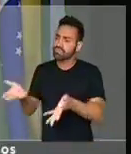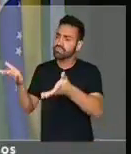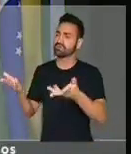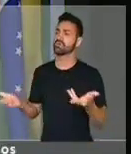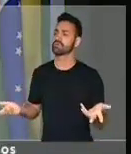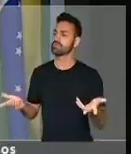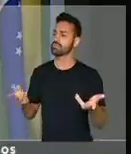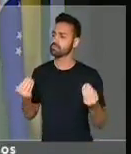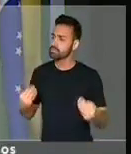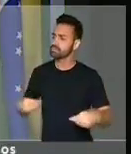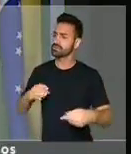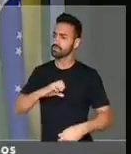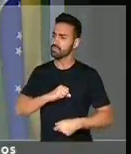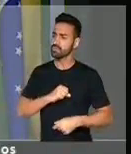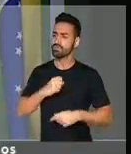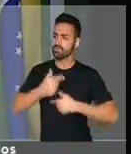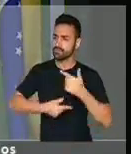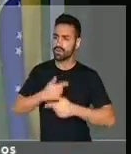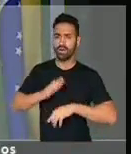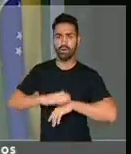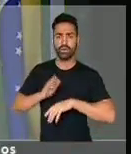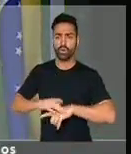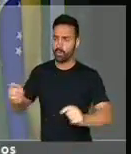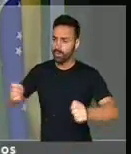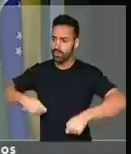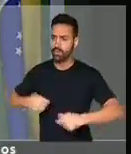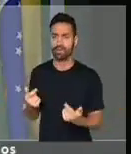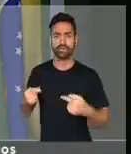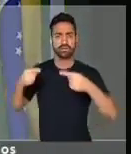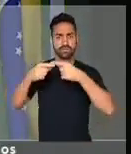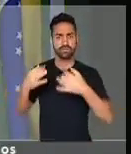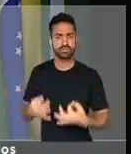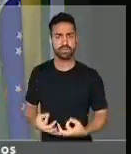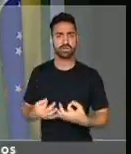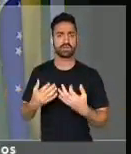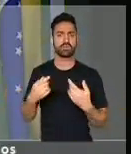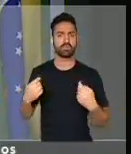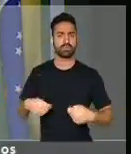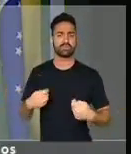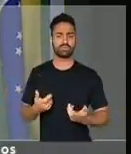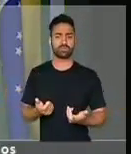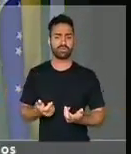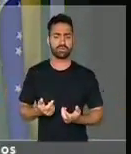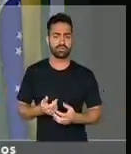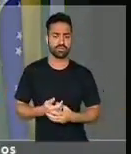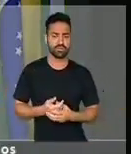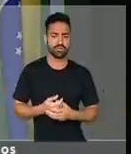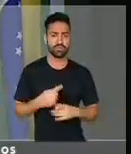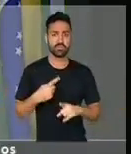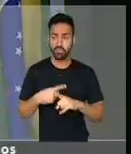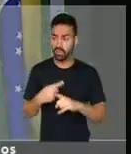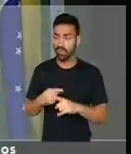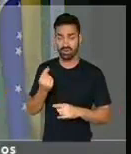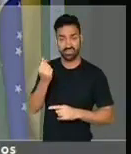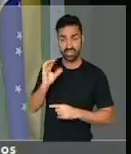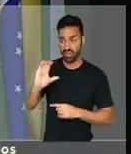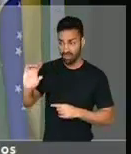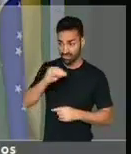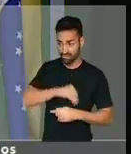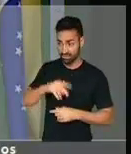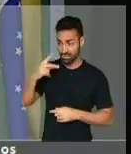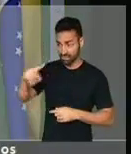Faça com amor, com dedicação, com competência, com honestidade, com integridade, porque o dinheiro que está